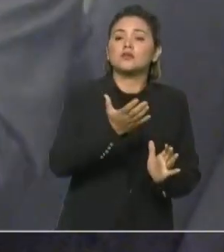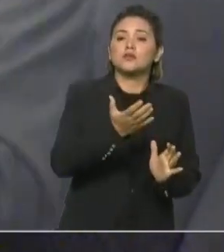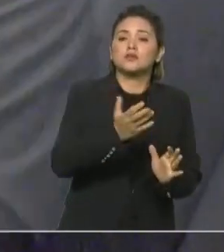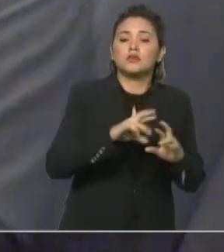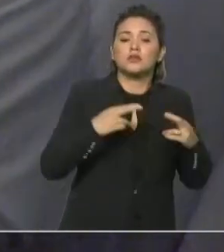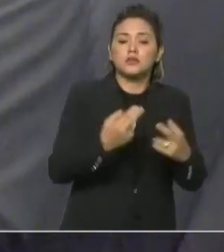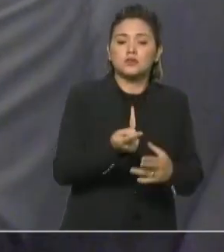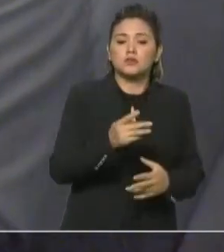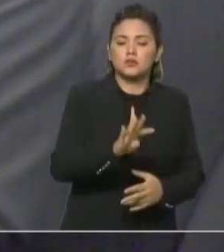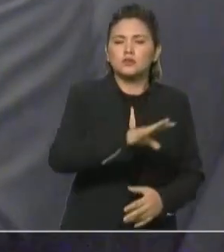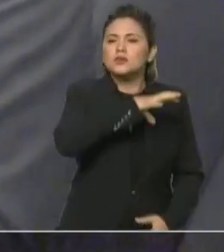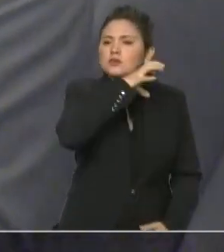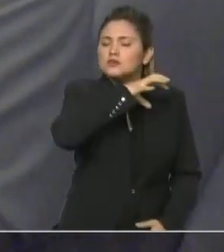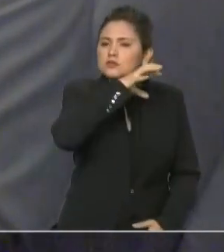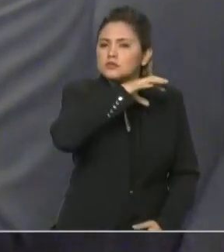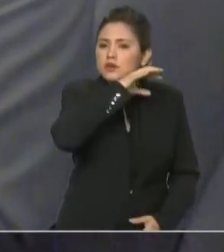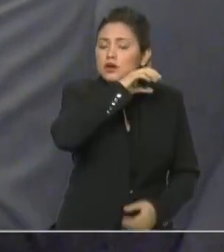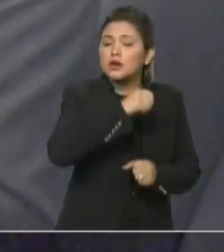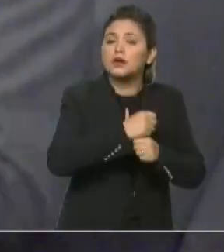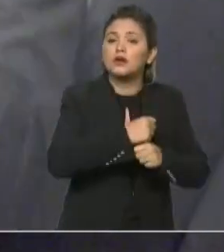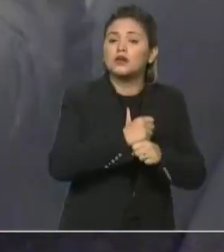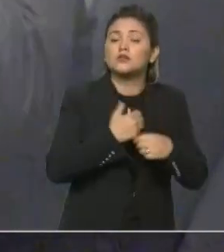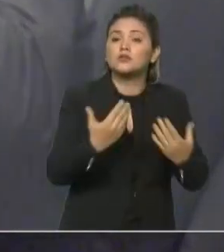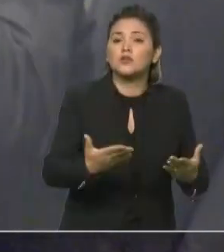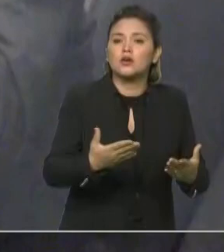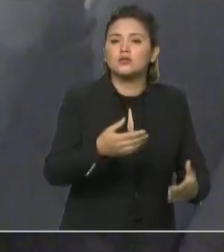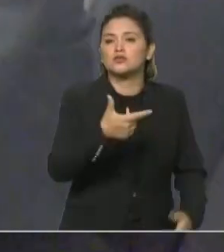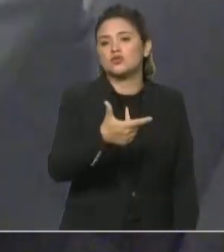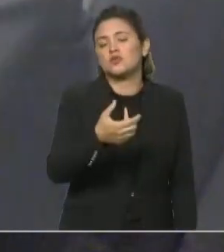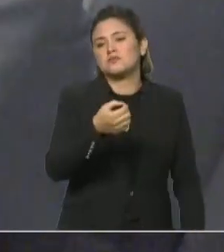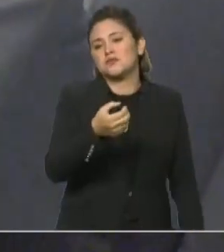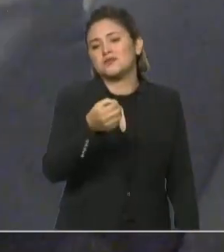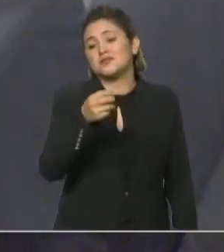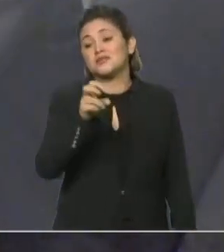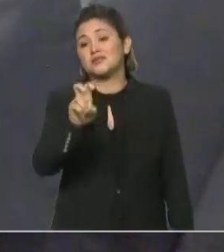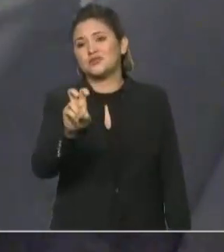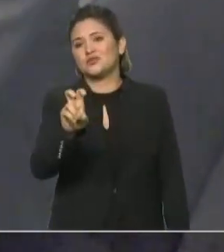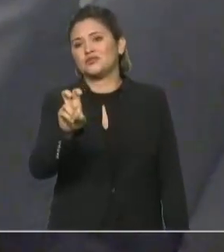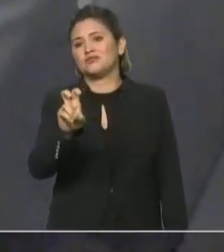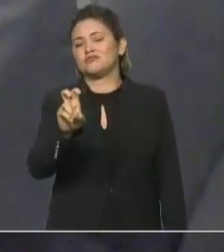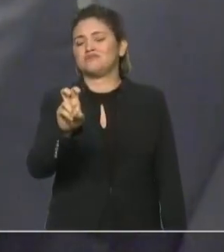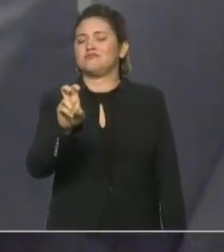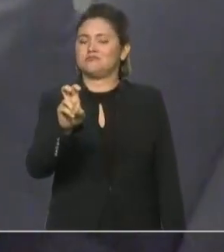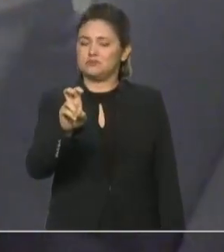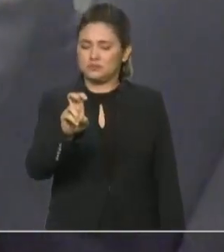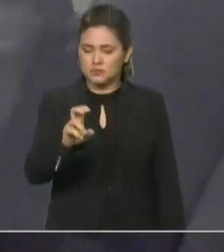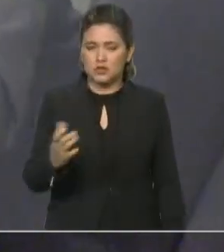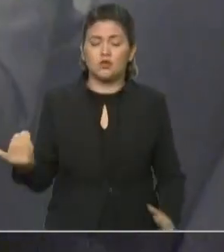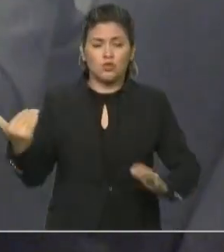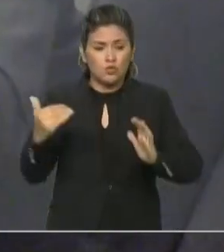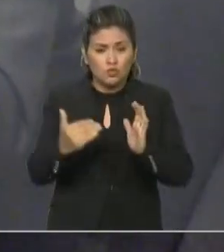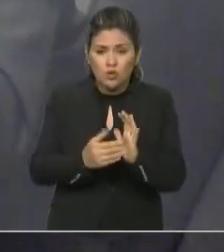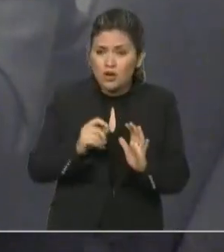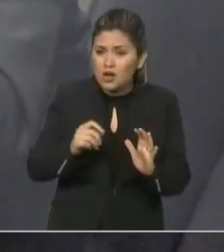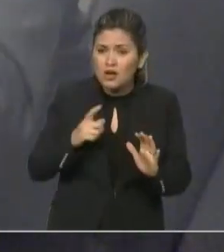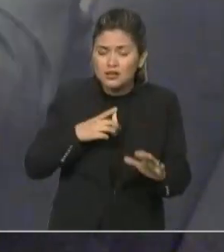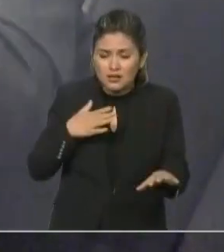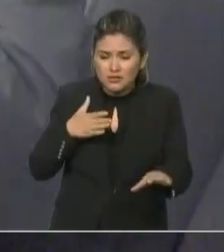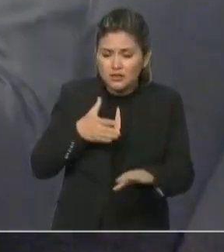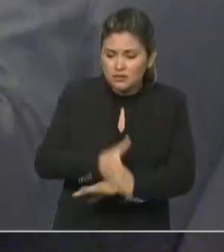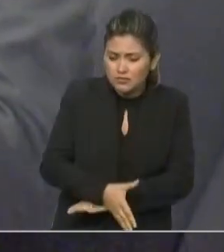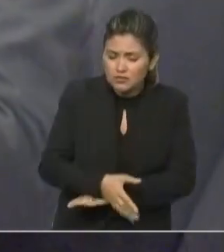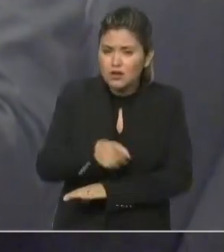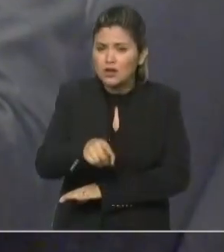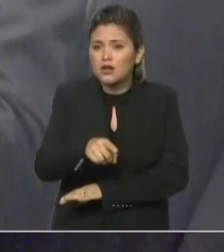saudoso deputado Pedro Veloso. E a última vez que a Assembleia Legislativa fez uma visita em loco para tratar dos lagos da Alumar foi